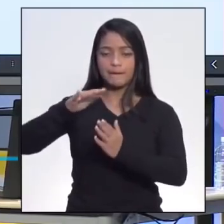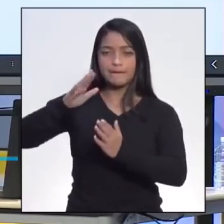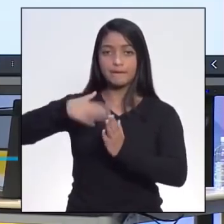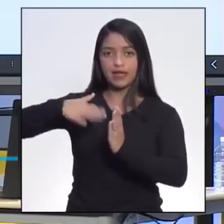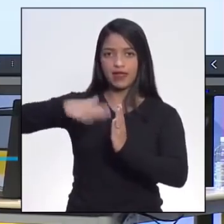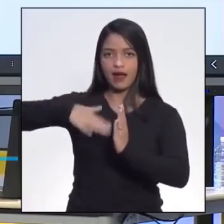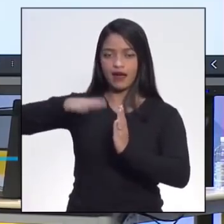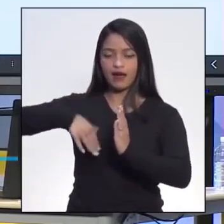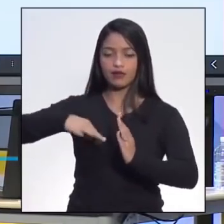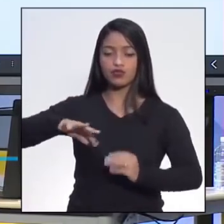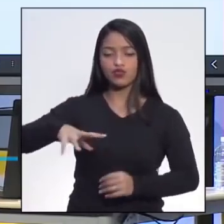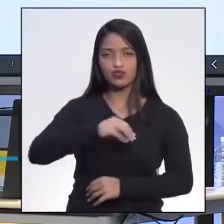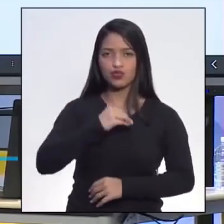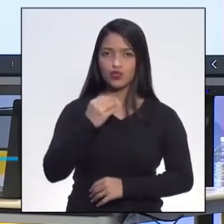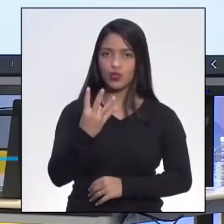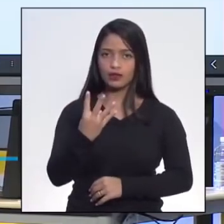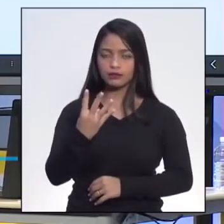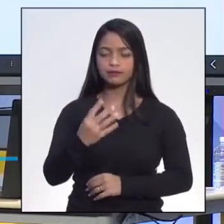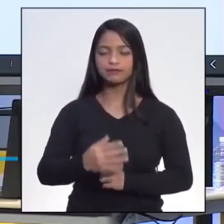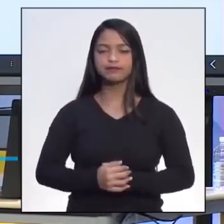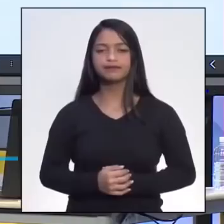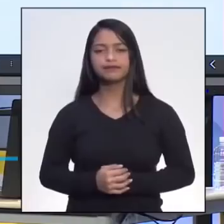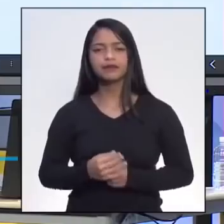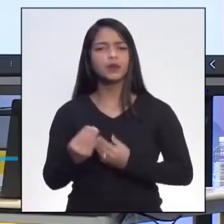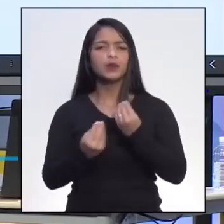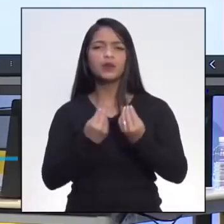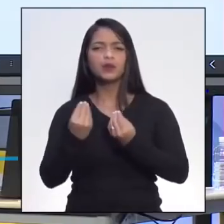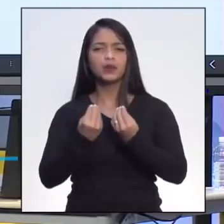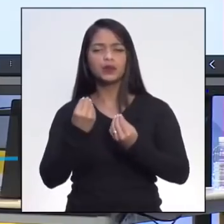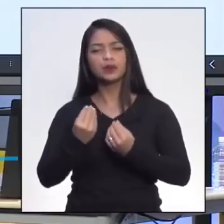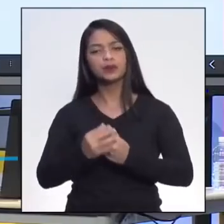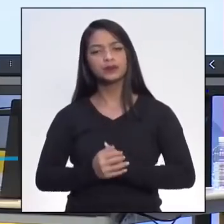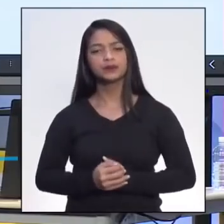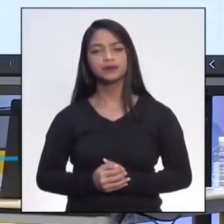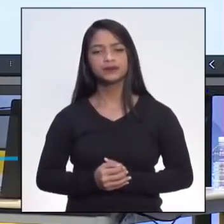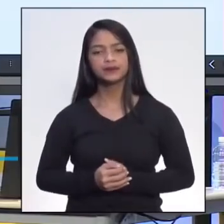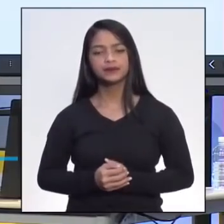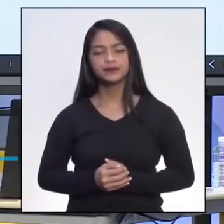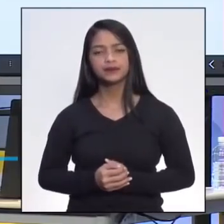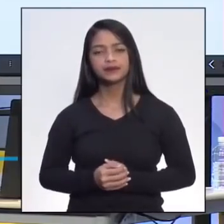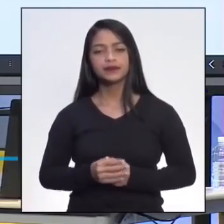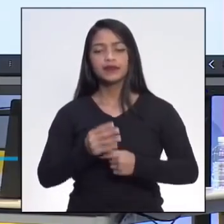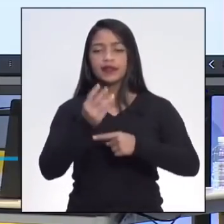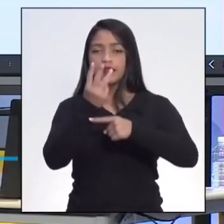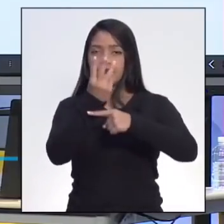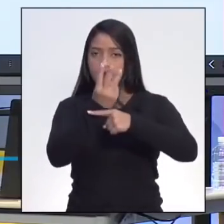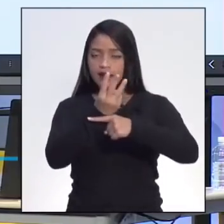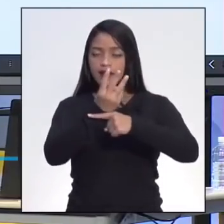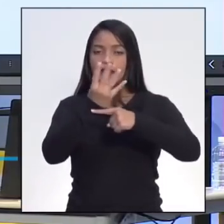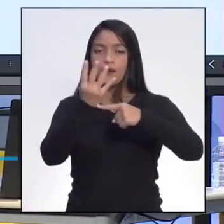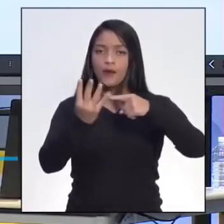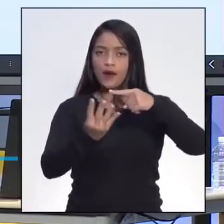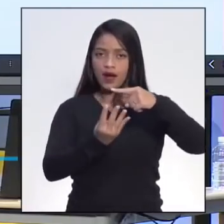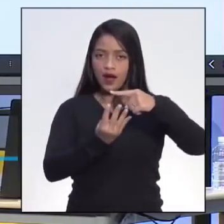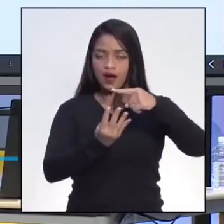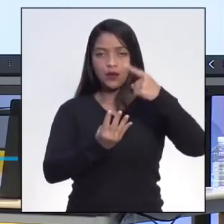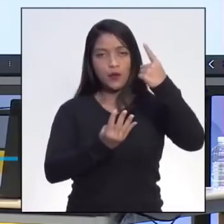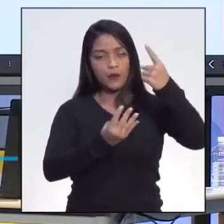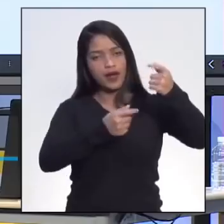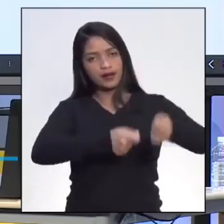eu pintar essas 4, o que eu vou fazer? Vou gastar 3/4 em uma